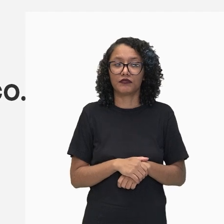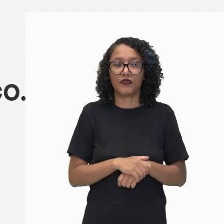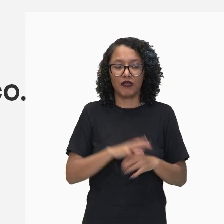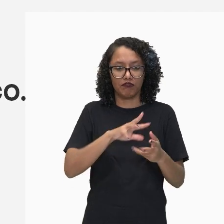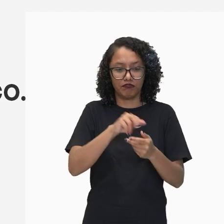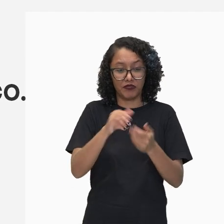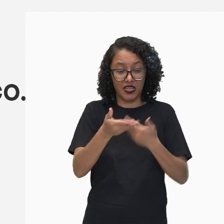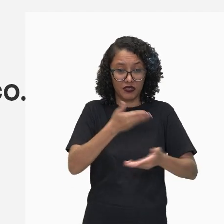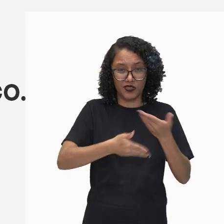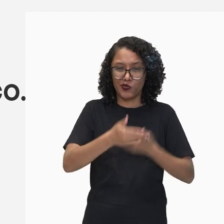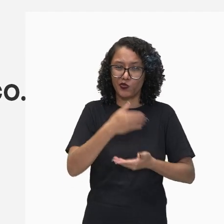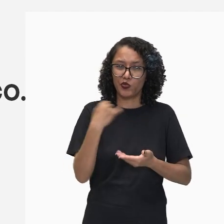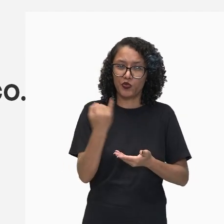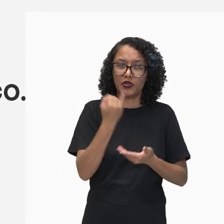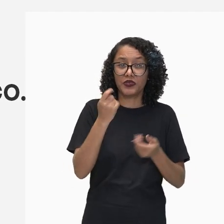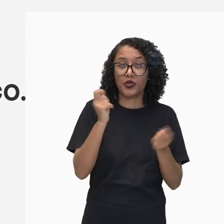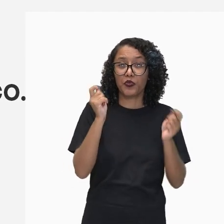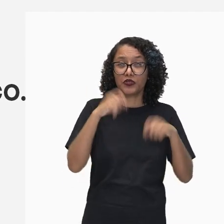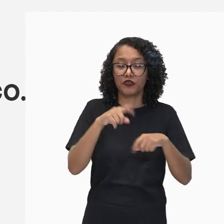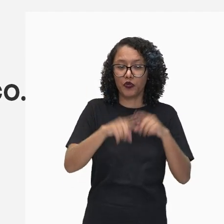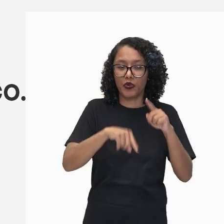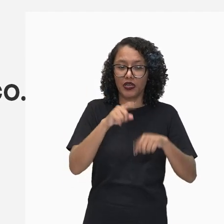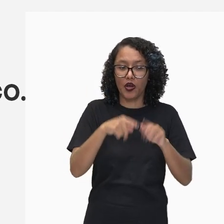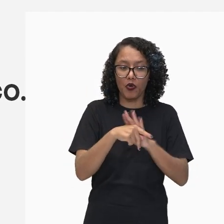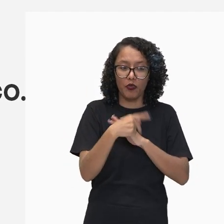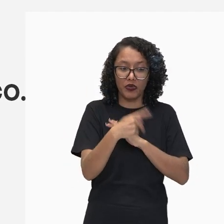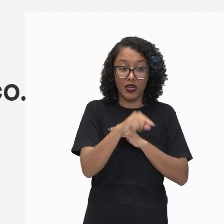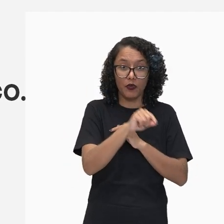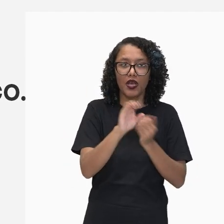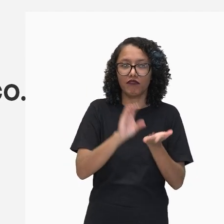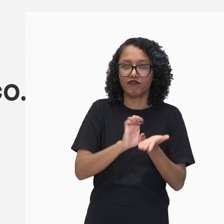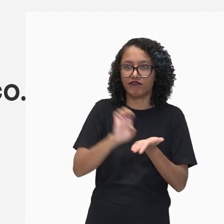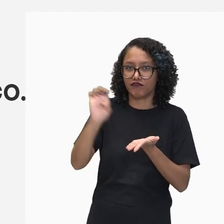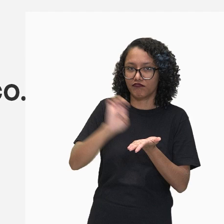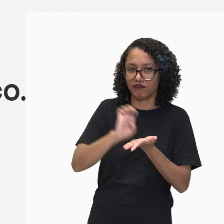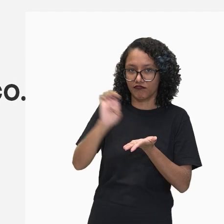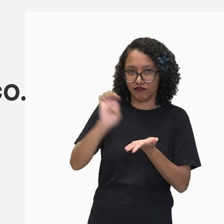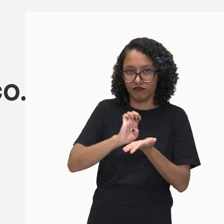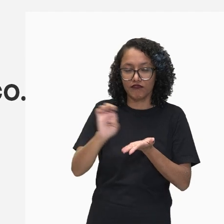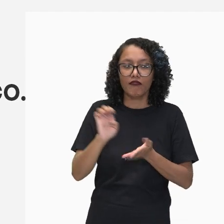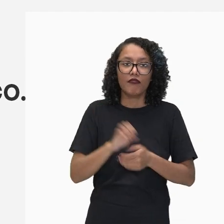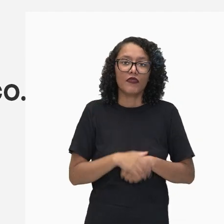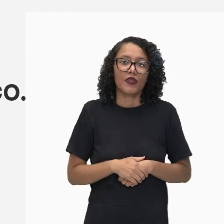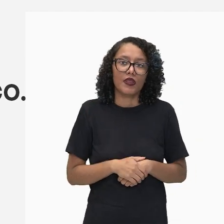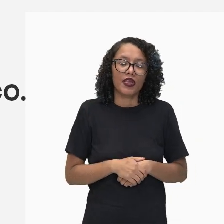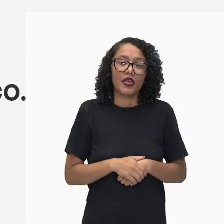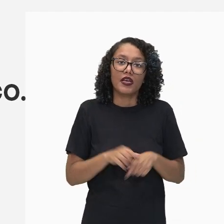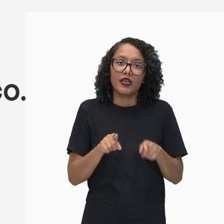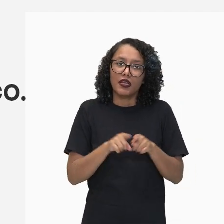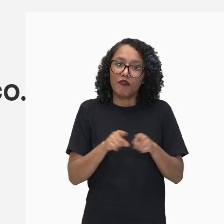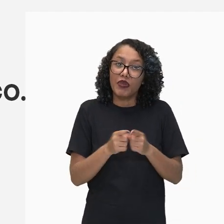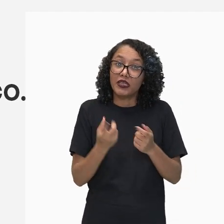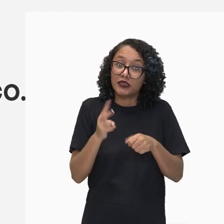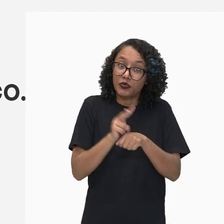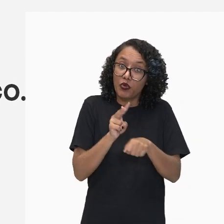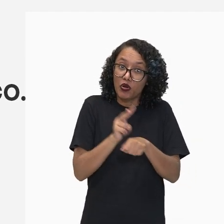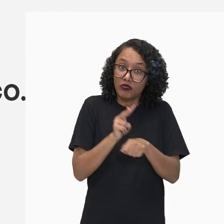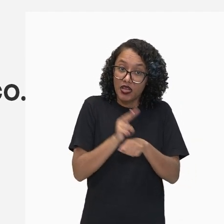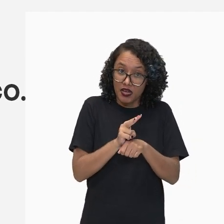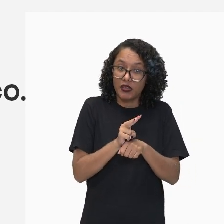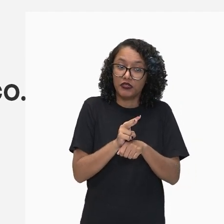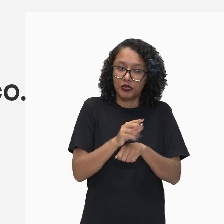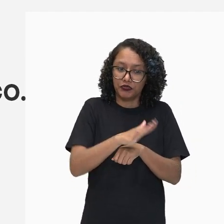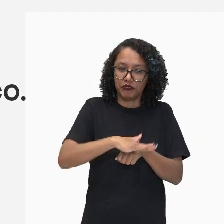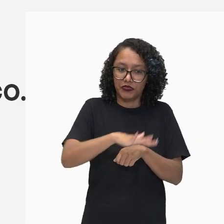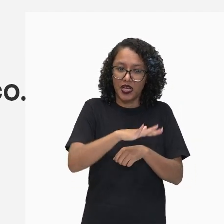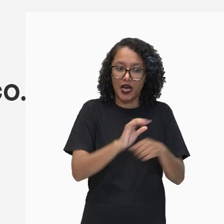seus produtos, tá? Então, tendo aquela proteção, né, precavendo ali para se desenvolverem, processo de industrialização, não